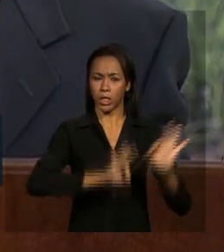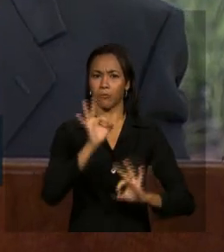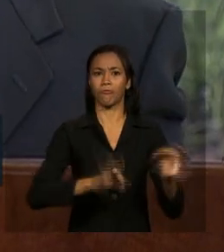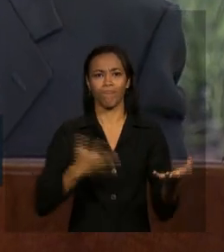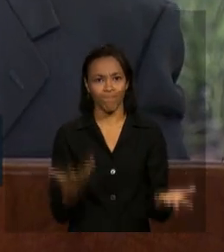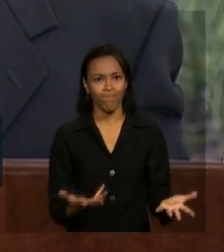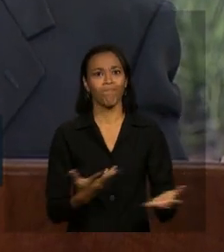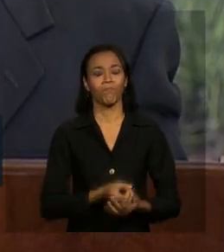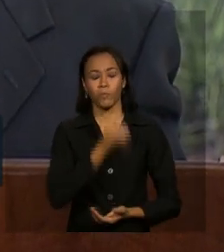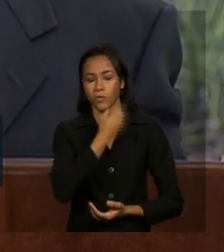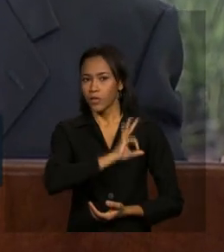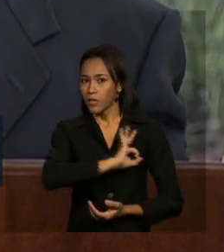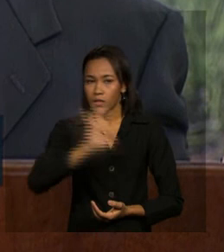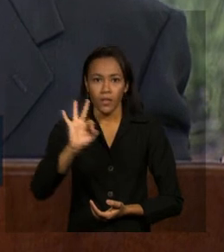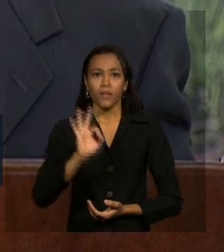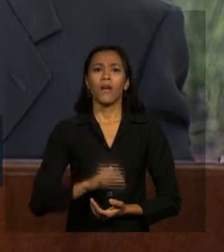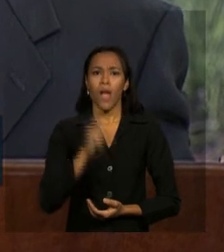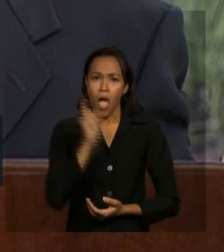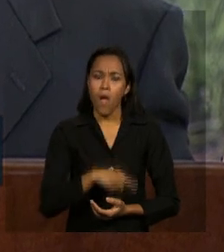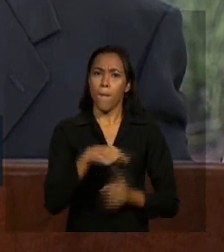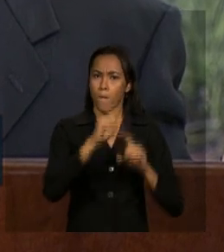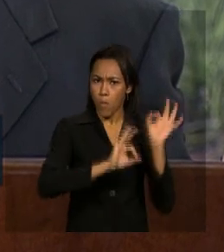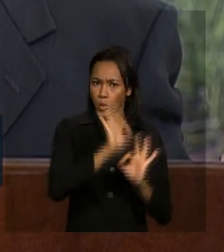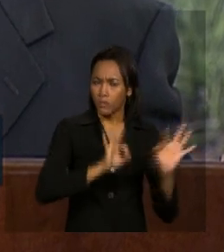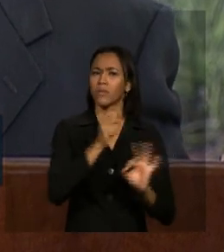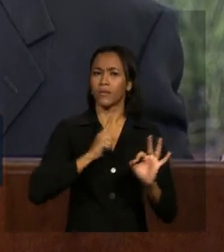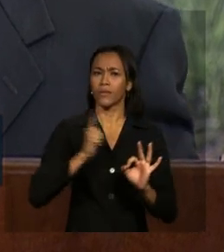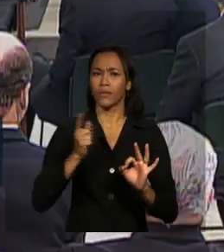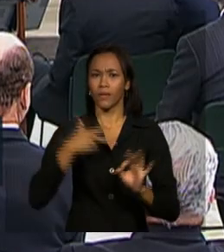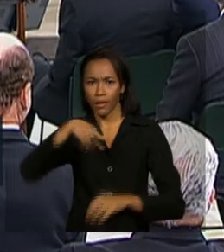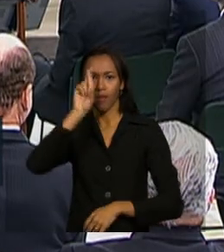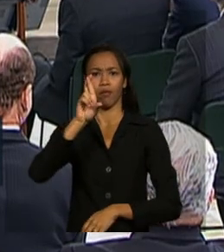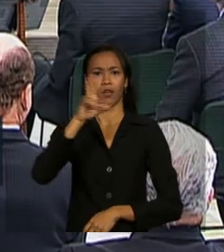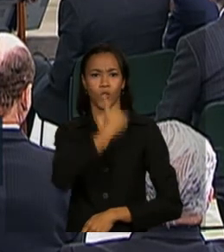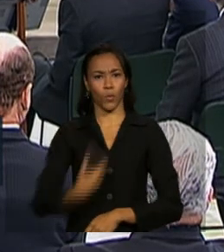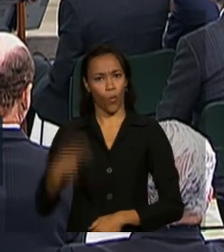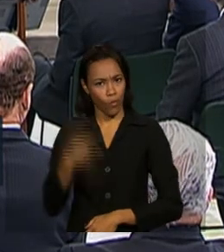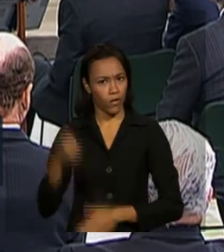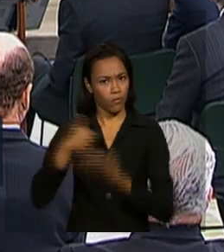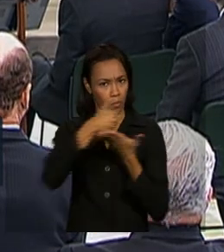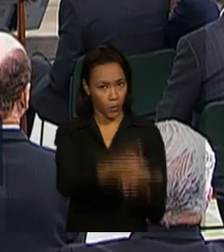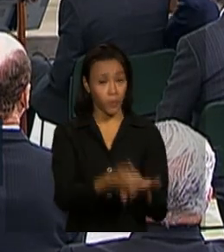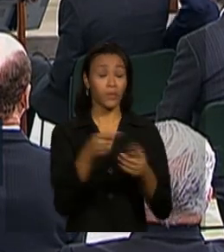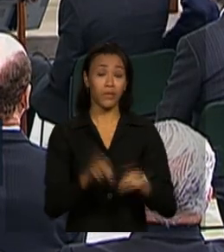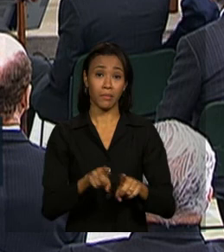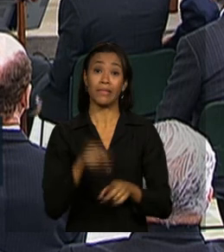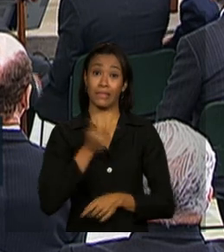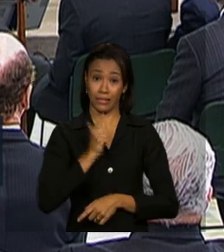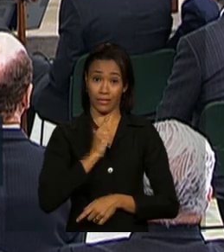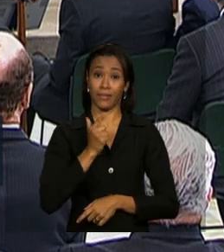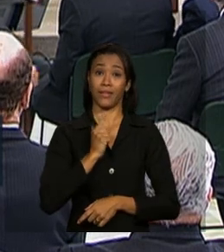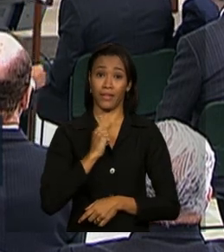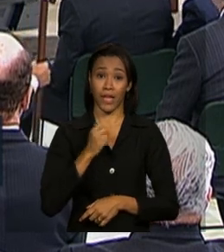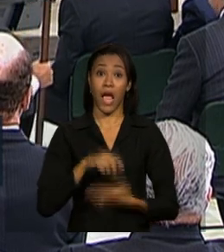precedente Oi e um programa que tem a liderança do governo mas tem também uma parte de